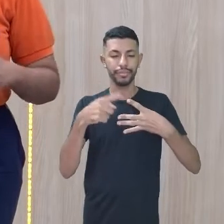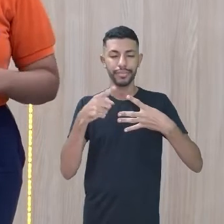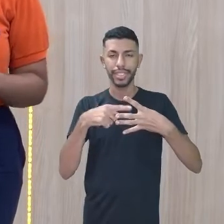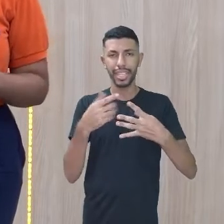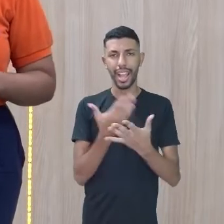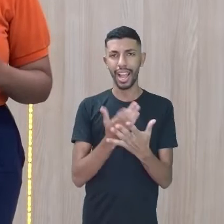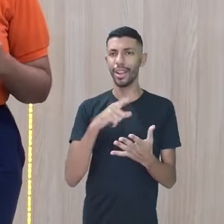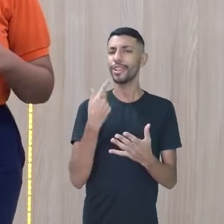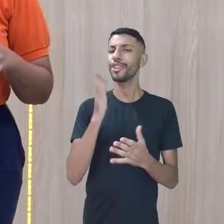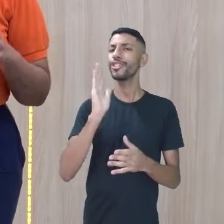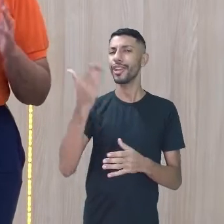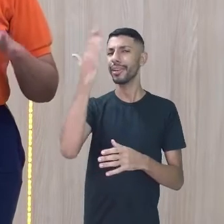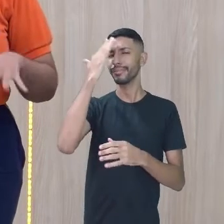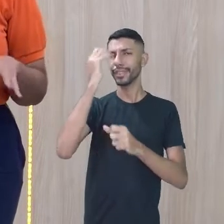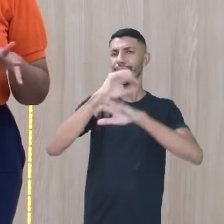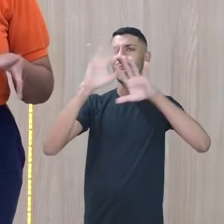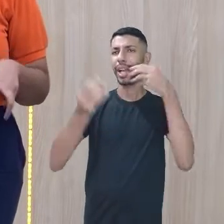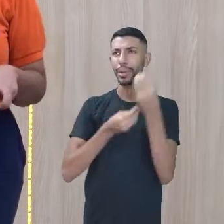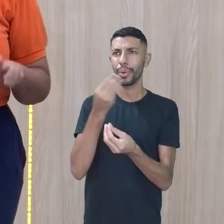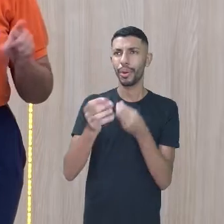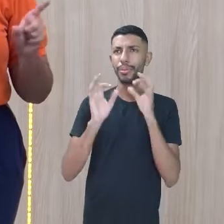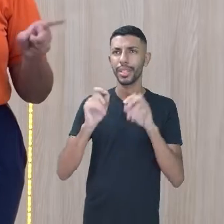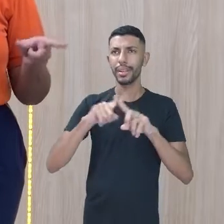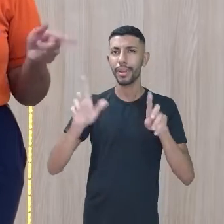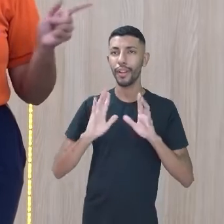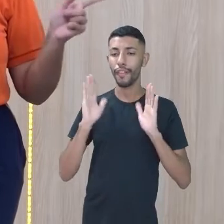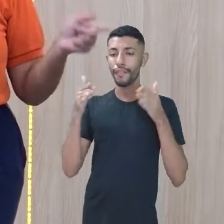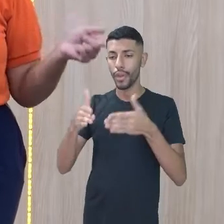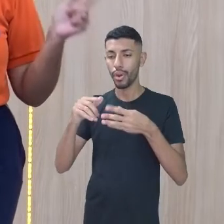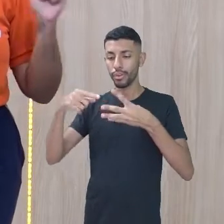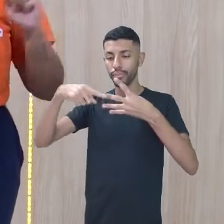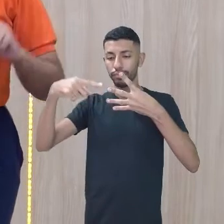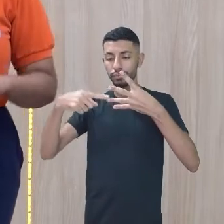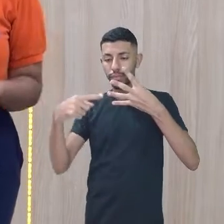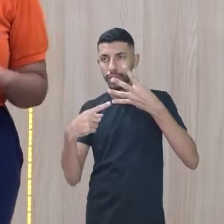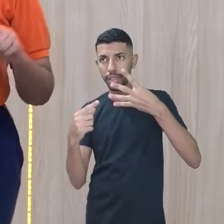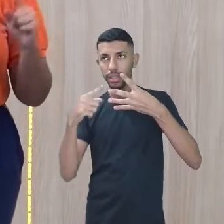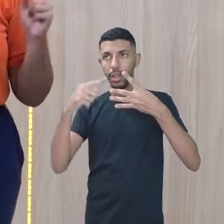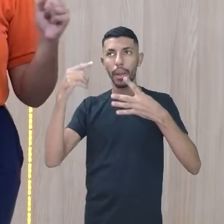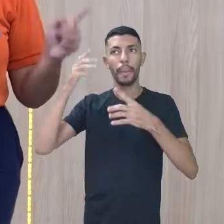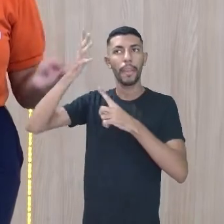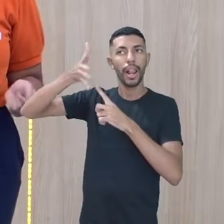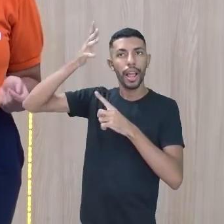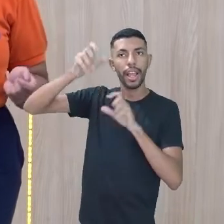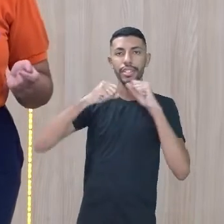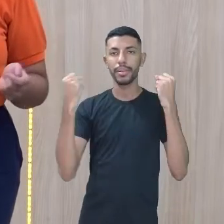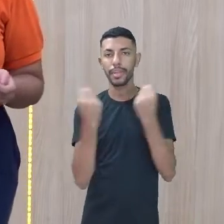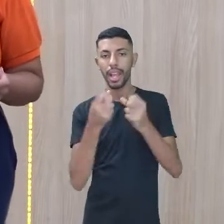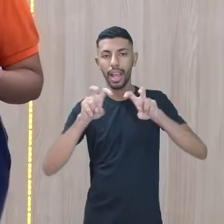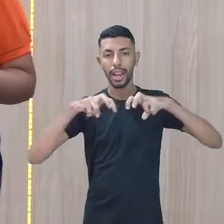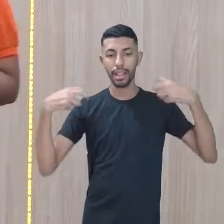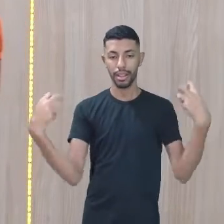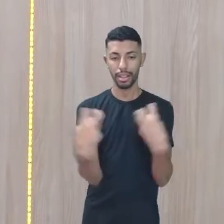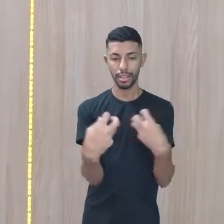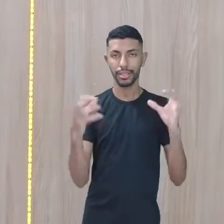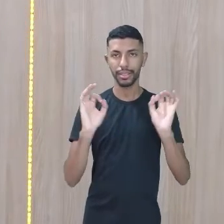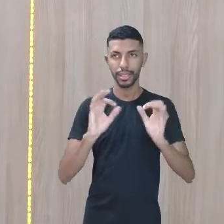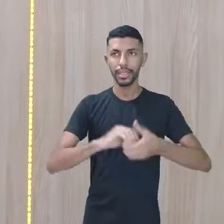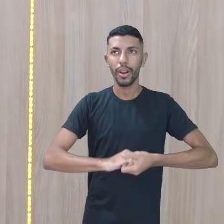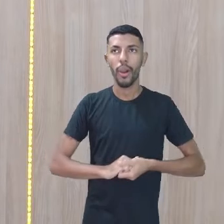como funciona, então a gente vai abordar mais os outros tipos, a palestra, seminário e a mesa redonda, tá